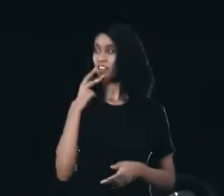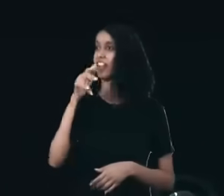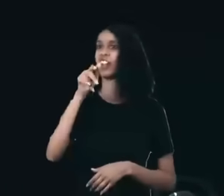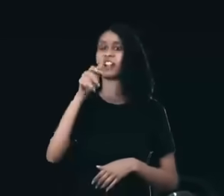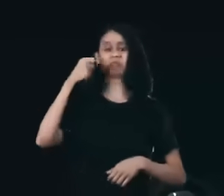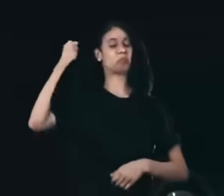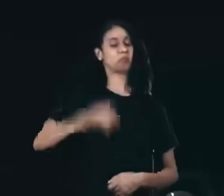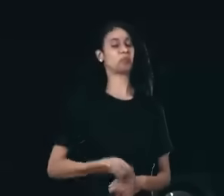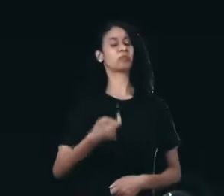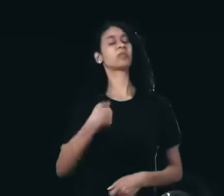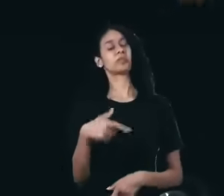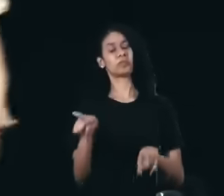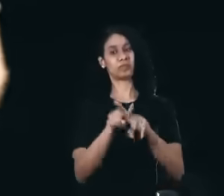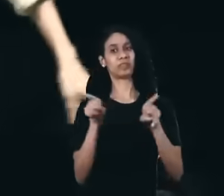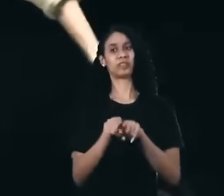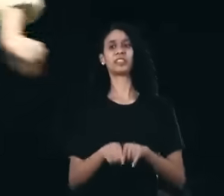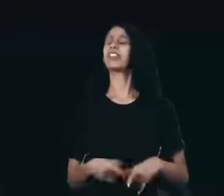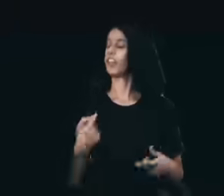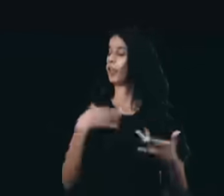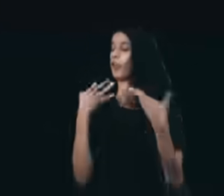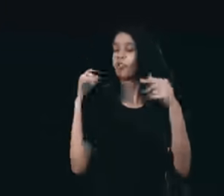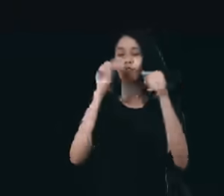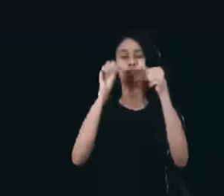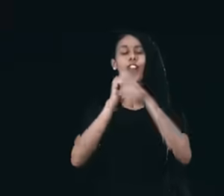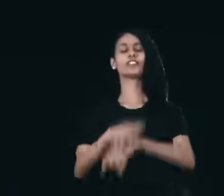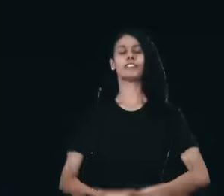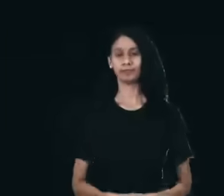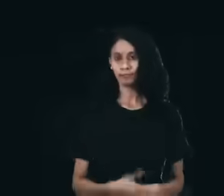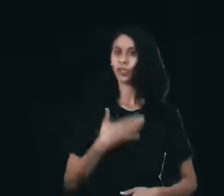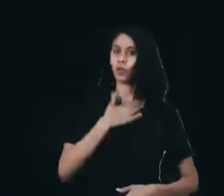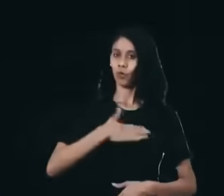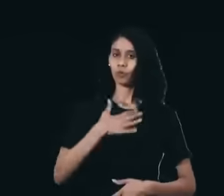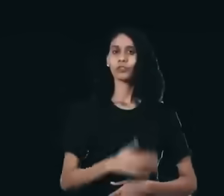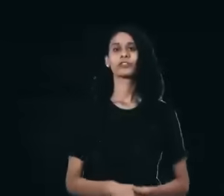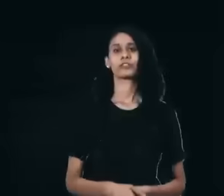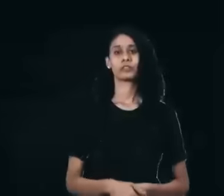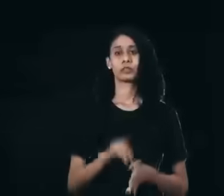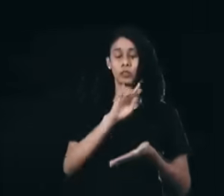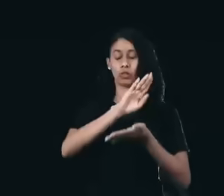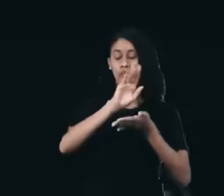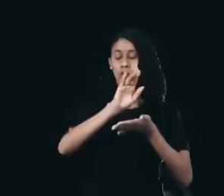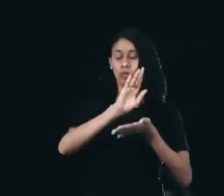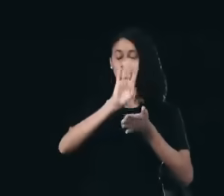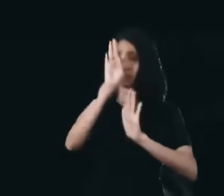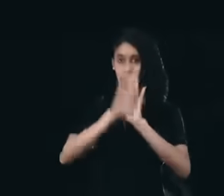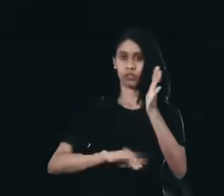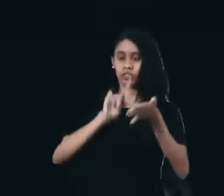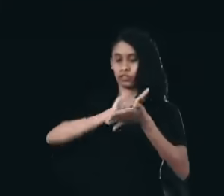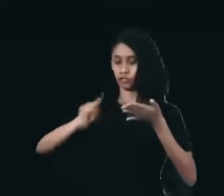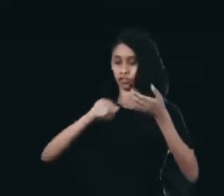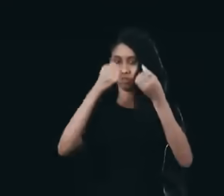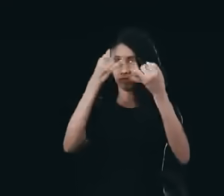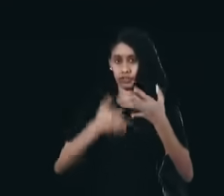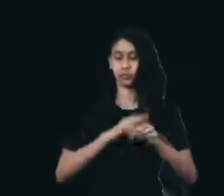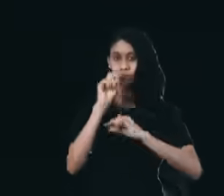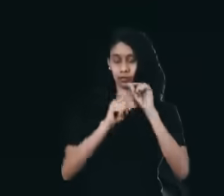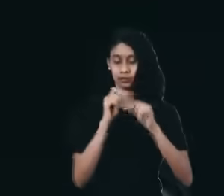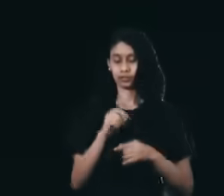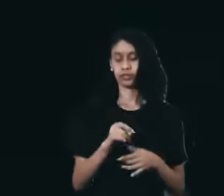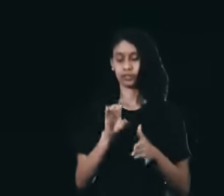logo, gente. Eu sou a mulher do fazer. O texto de Gênesis, capítulo 24, do verso 20 ao 27, diz